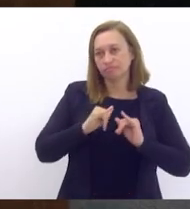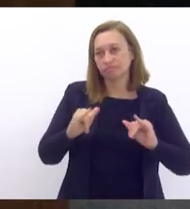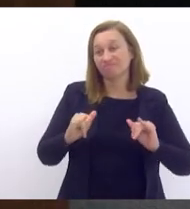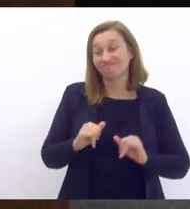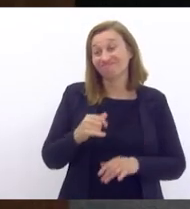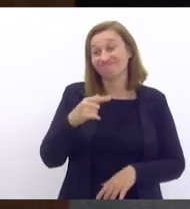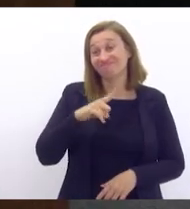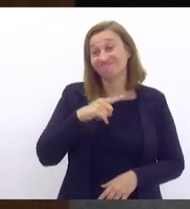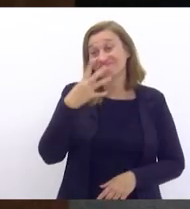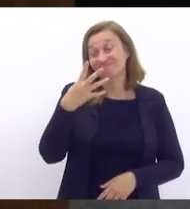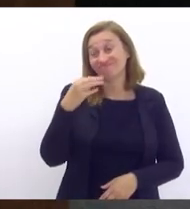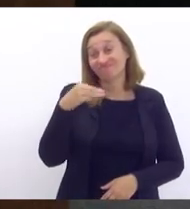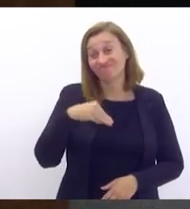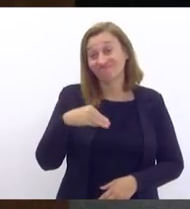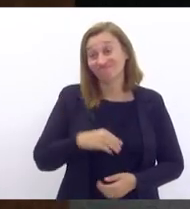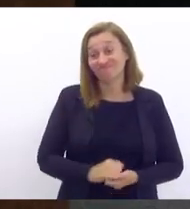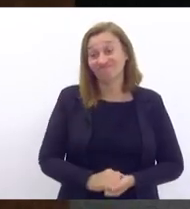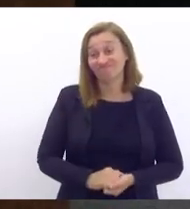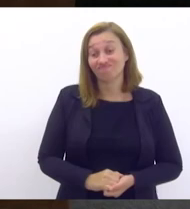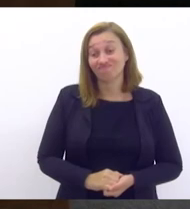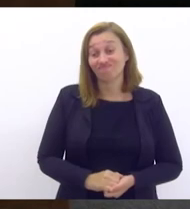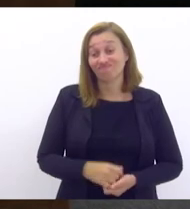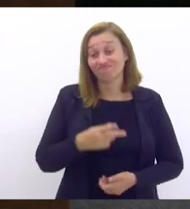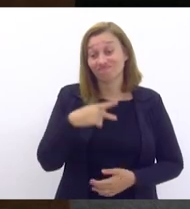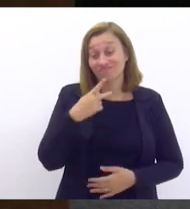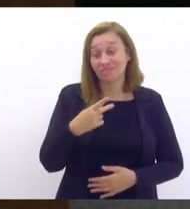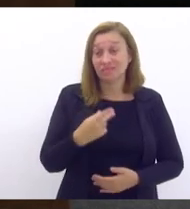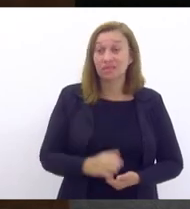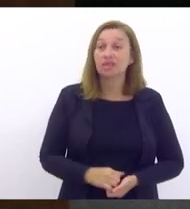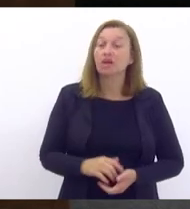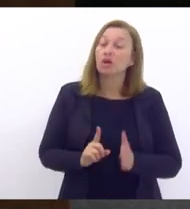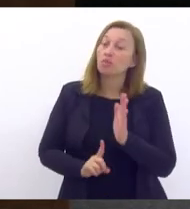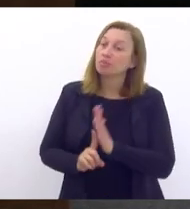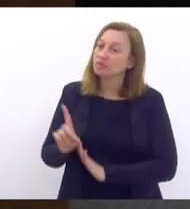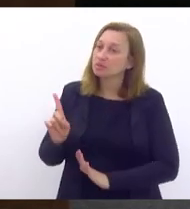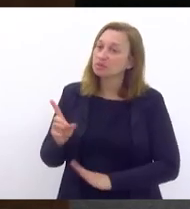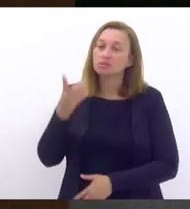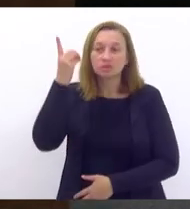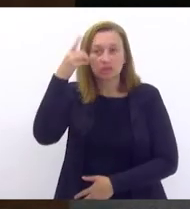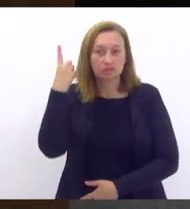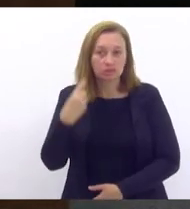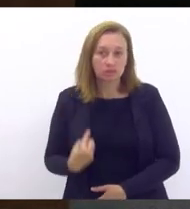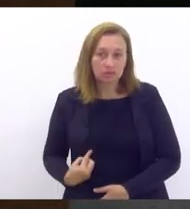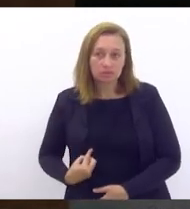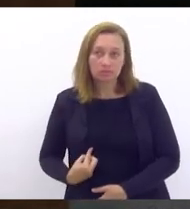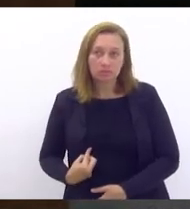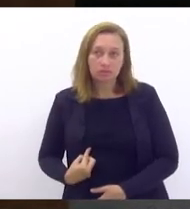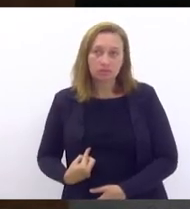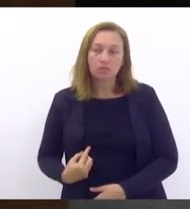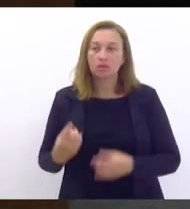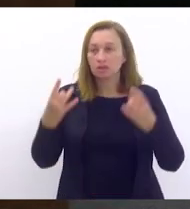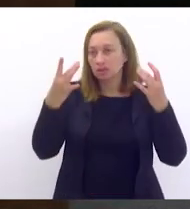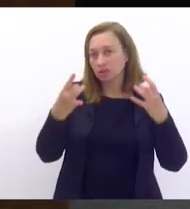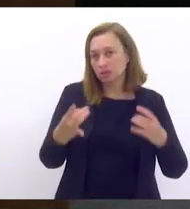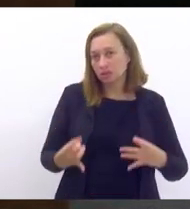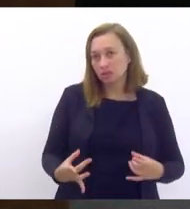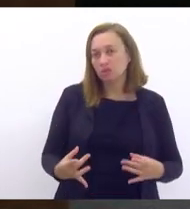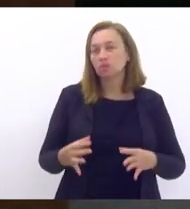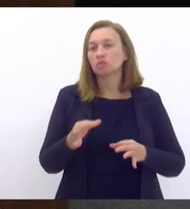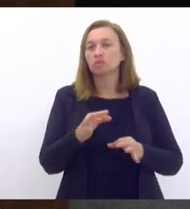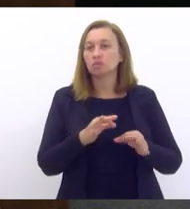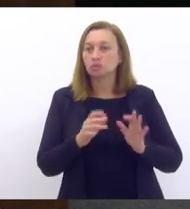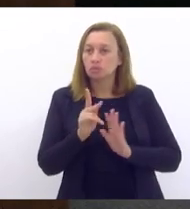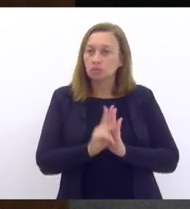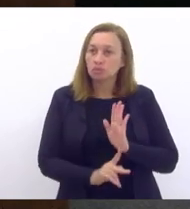temos 4 minutos. 25 segundos. Não, para dizer, eu perguntei para a deputada Dani Balbi os detalhes do projeto, onde é que